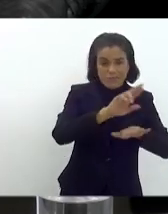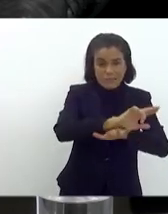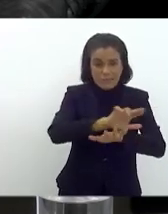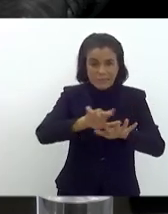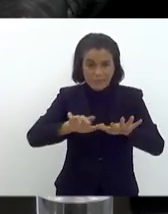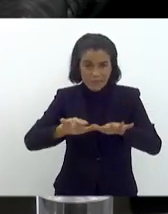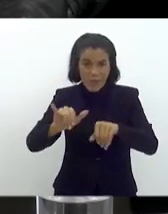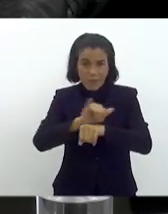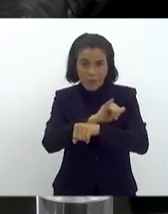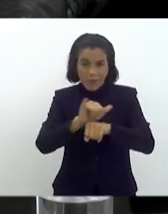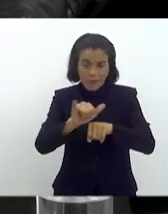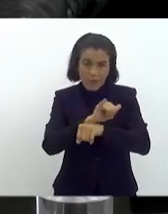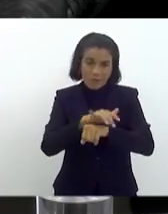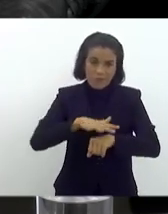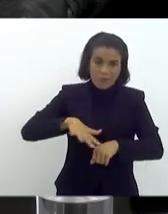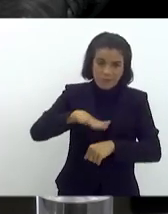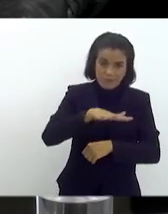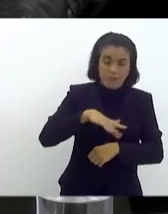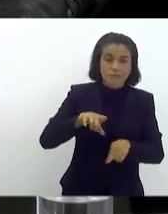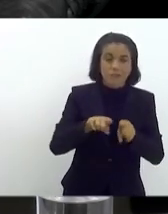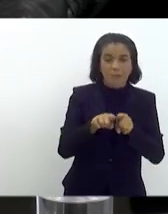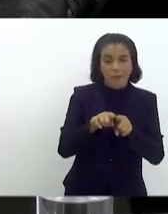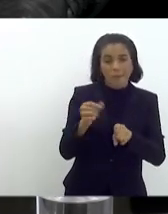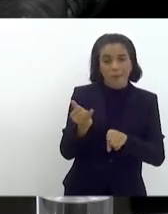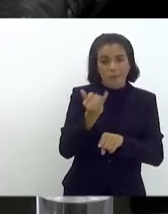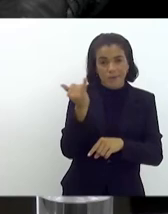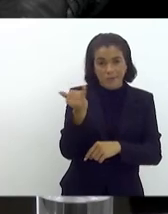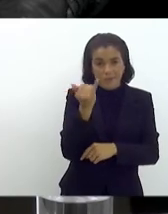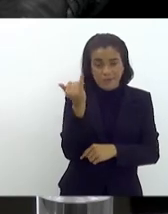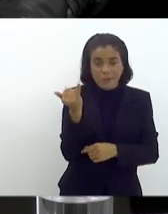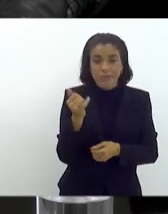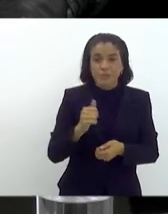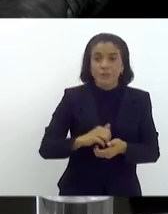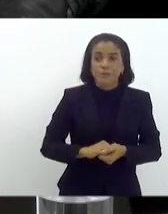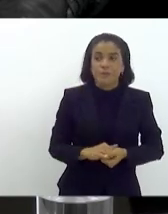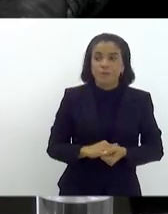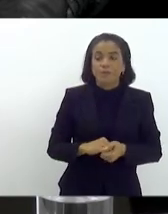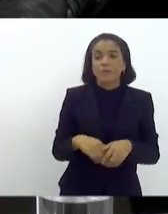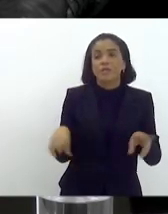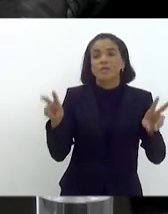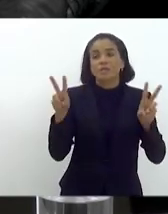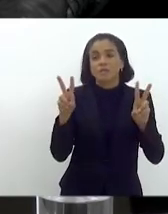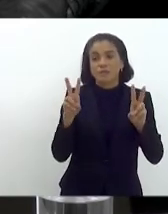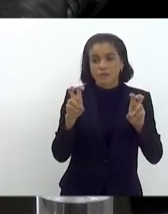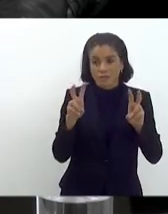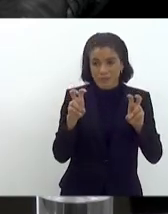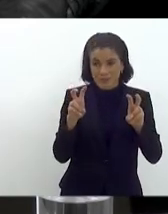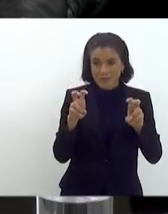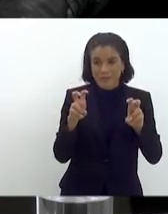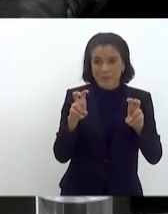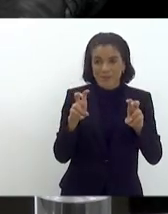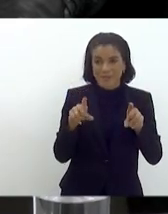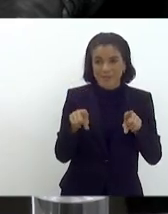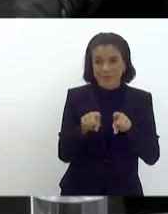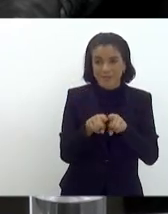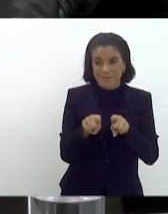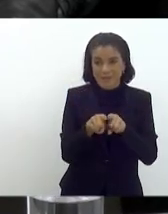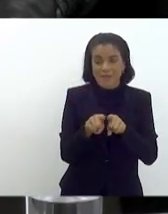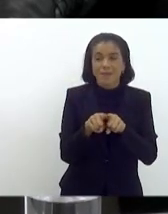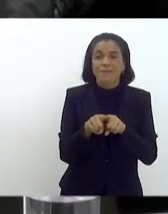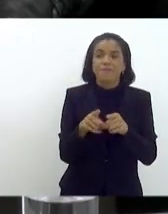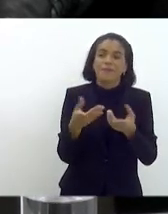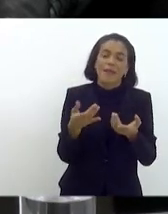manipulações que podem surgir nesse espaço é muito importante e de fato até mencionei a questão de eventuais